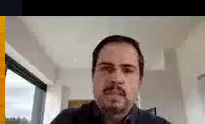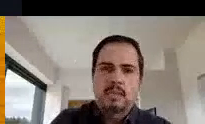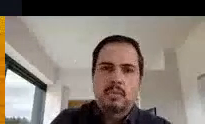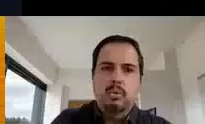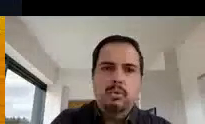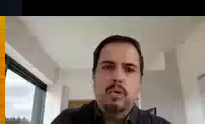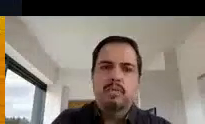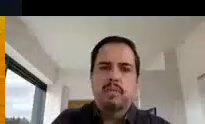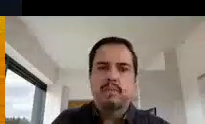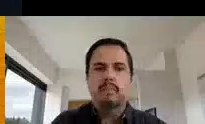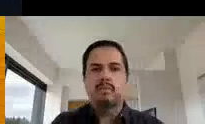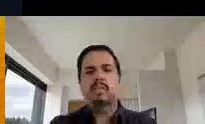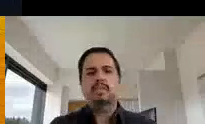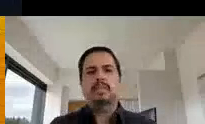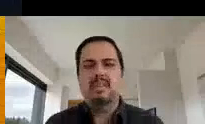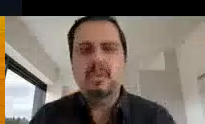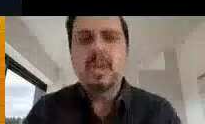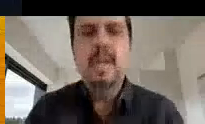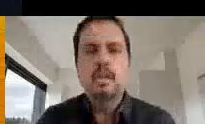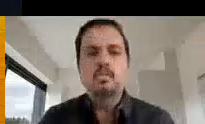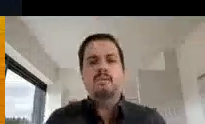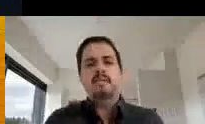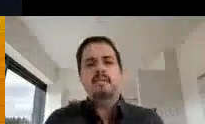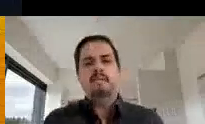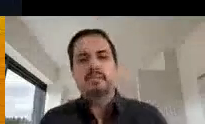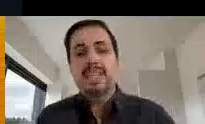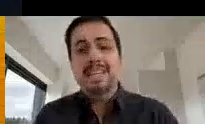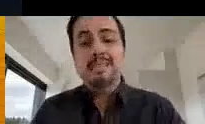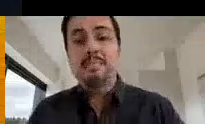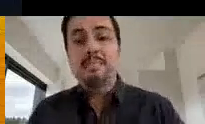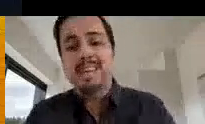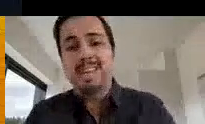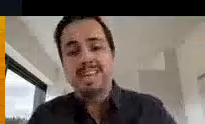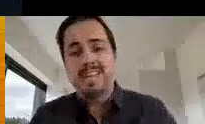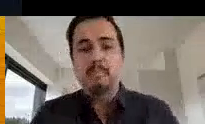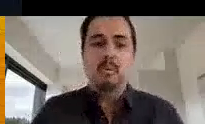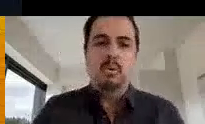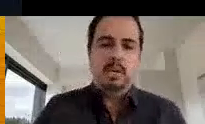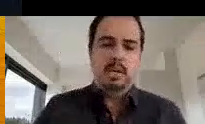linha da inovação de sustentação e uma inovação de eficiência